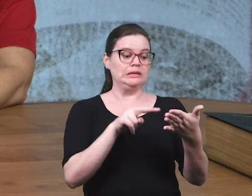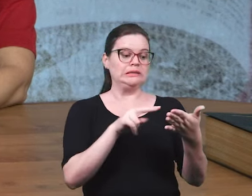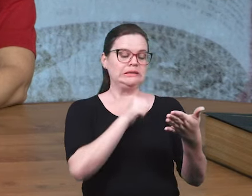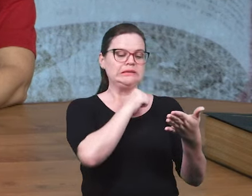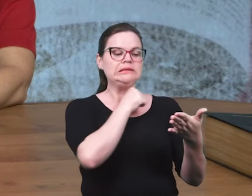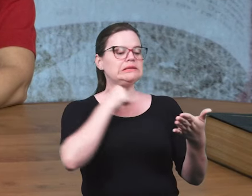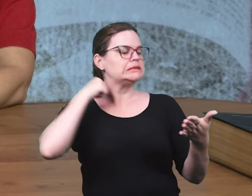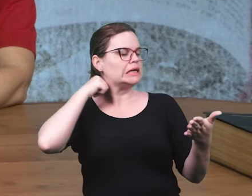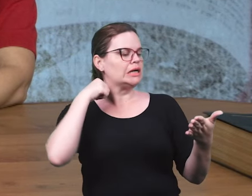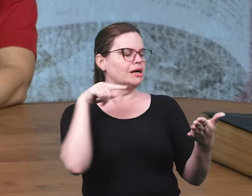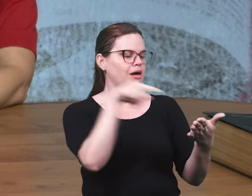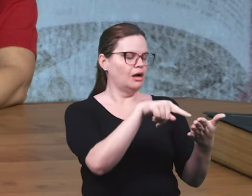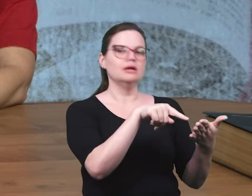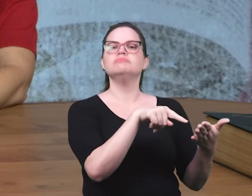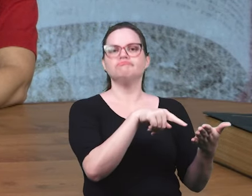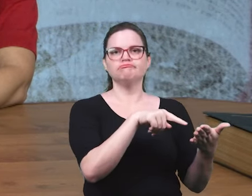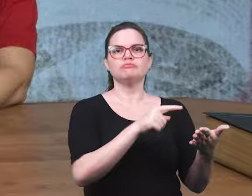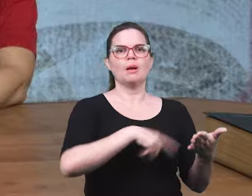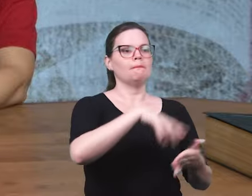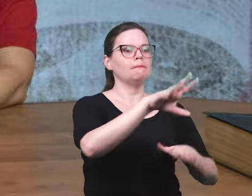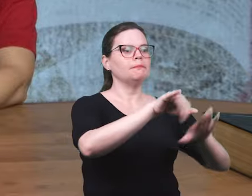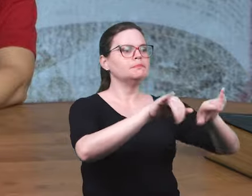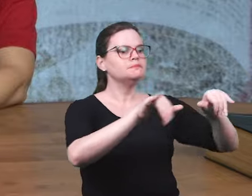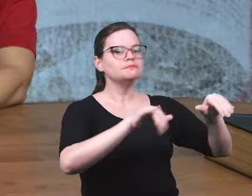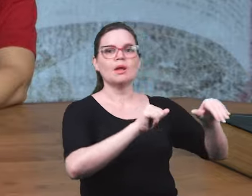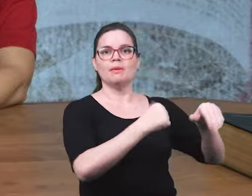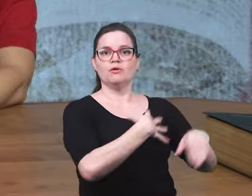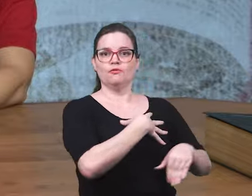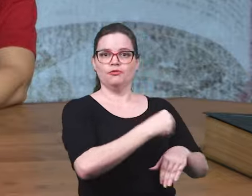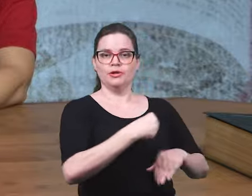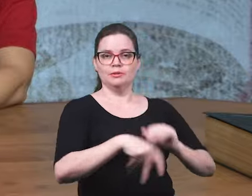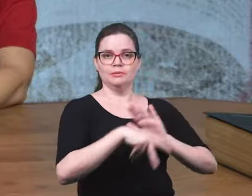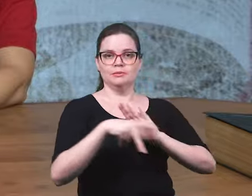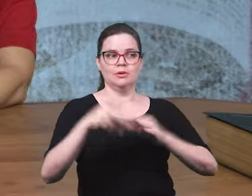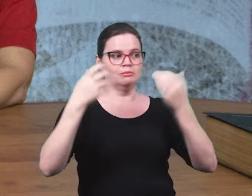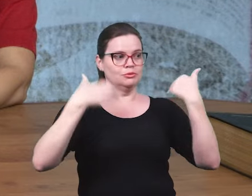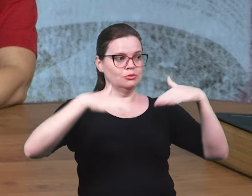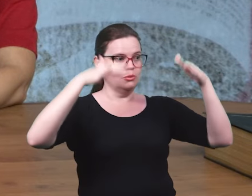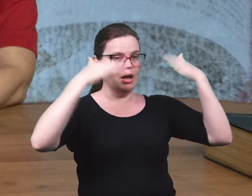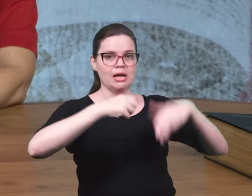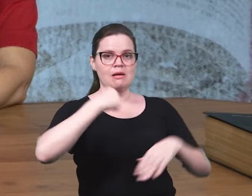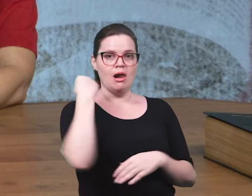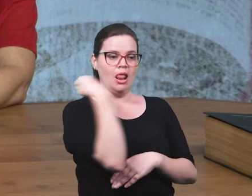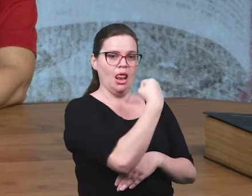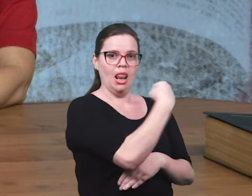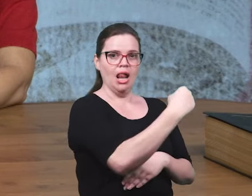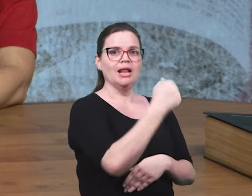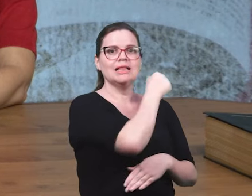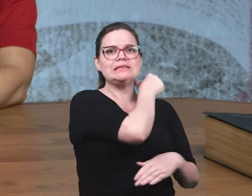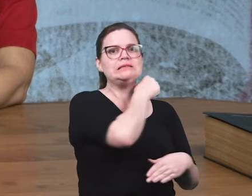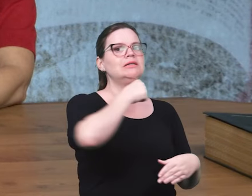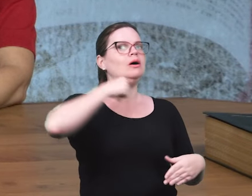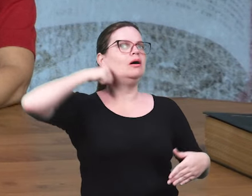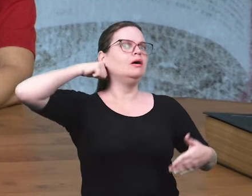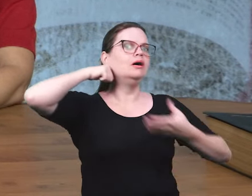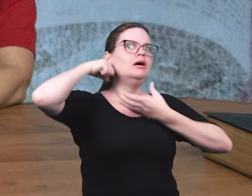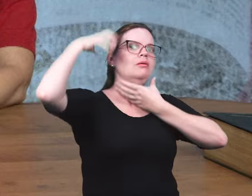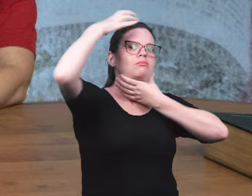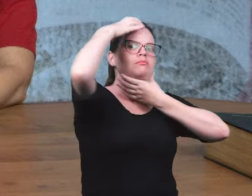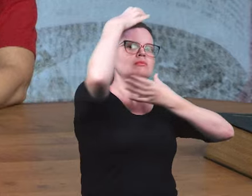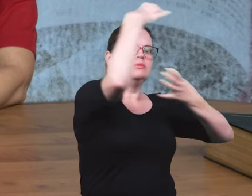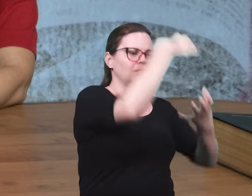rei e os mataram, 70 homens, e puseram as suas cabeças num cestos e lhas